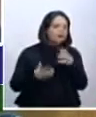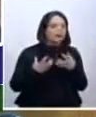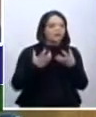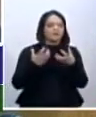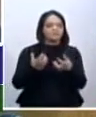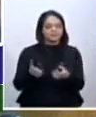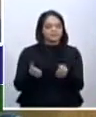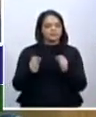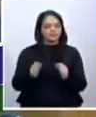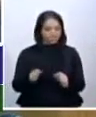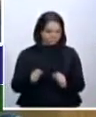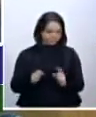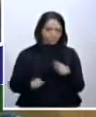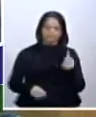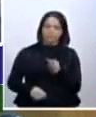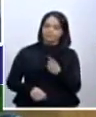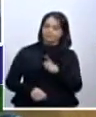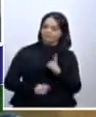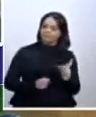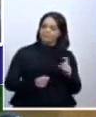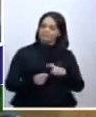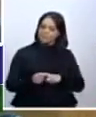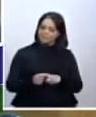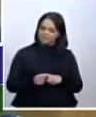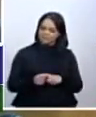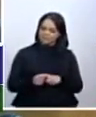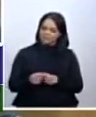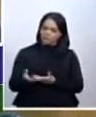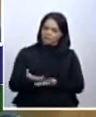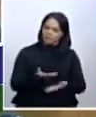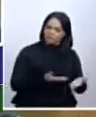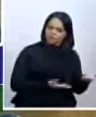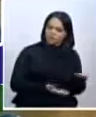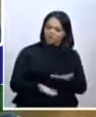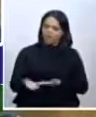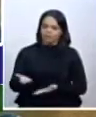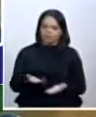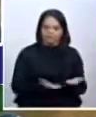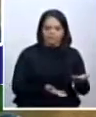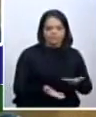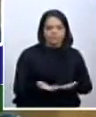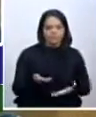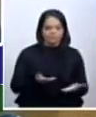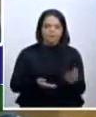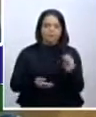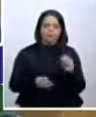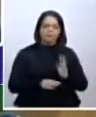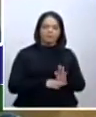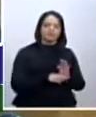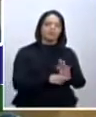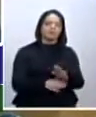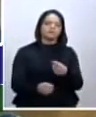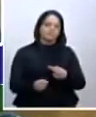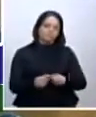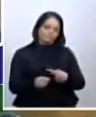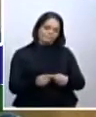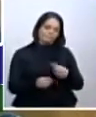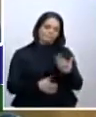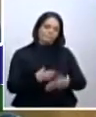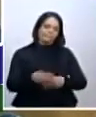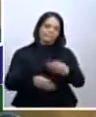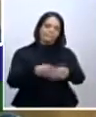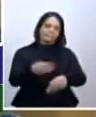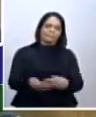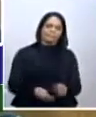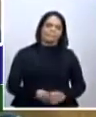aceitou de fazermos uma parceria de troca de informações para a gente ajudar a cidade a